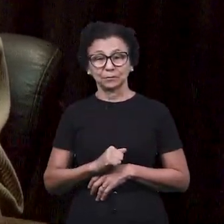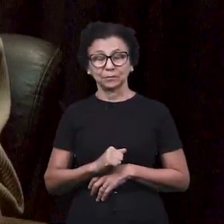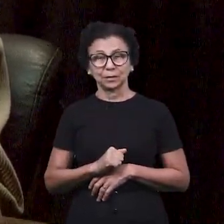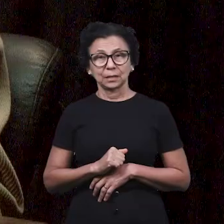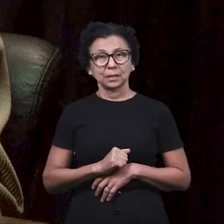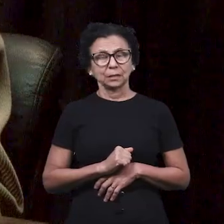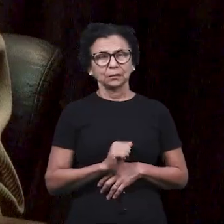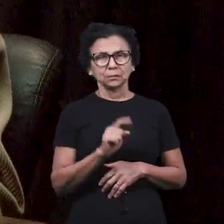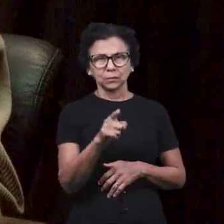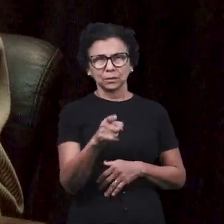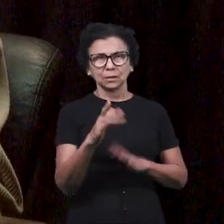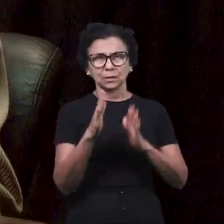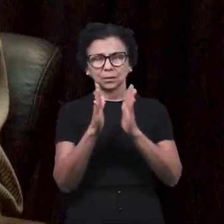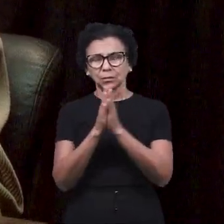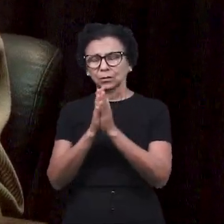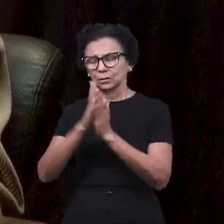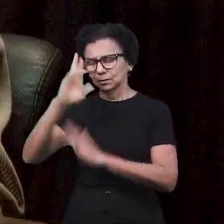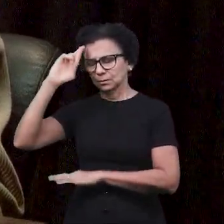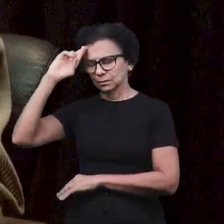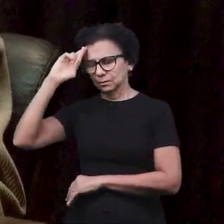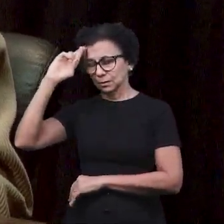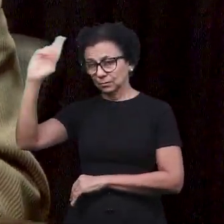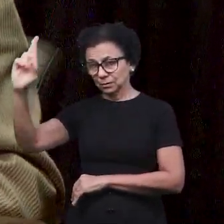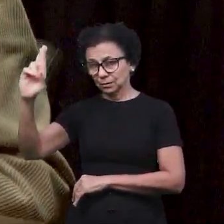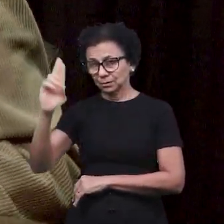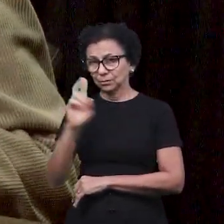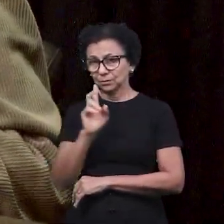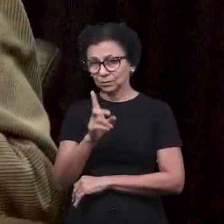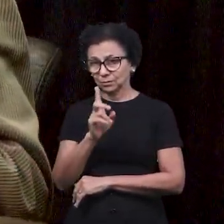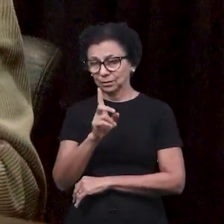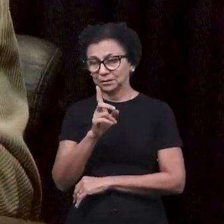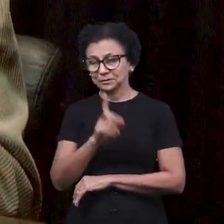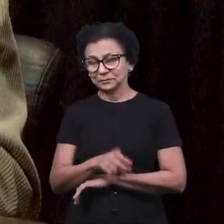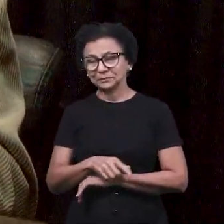orando, quando está buscando o Senhor, veja bem,